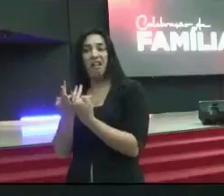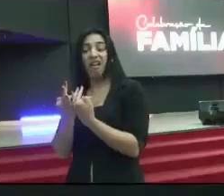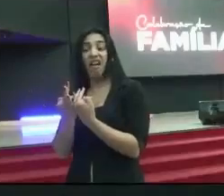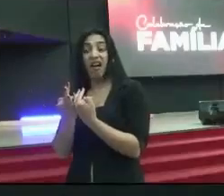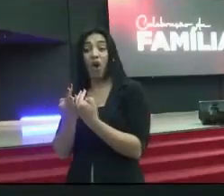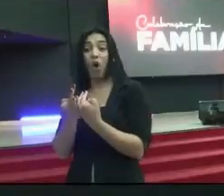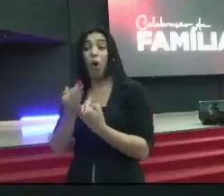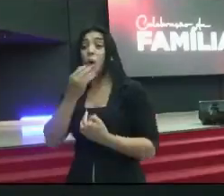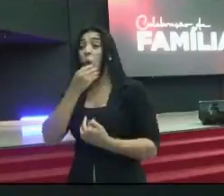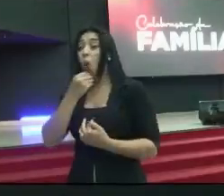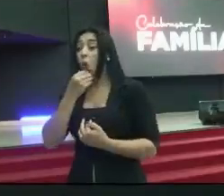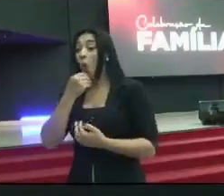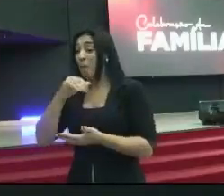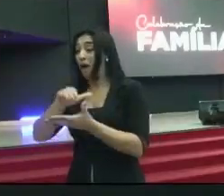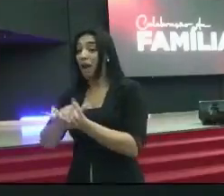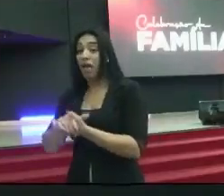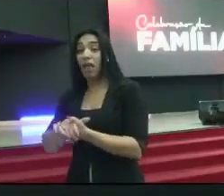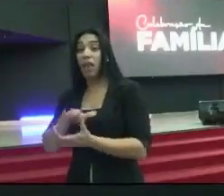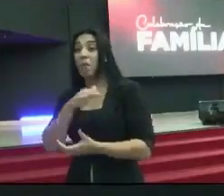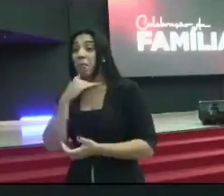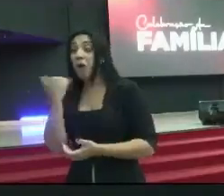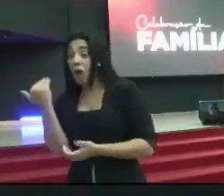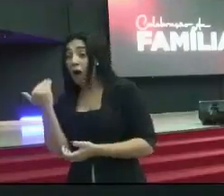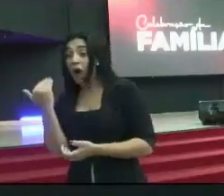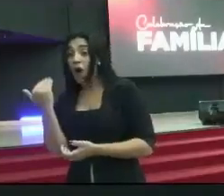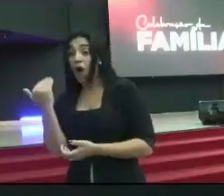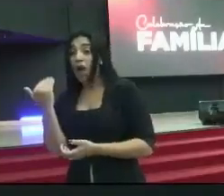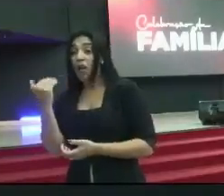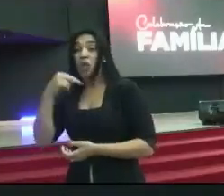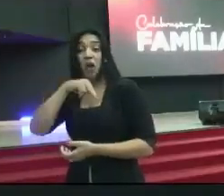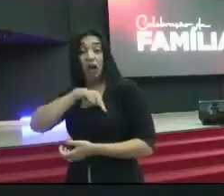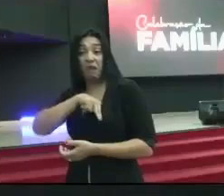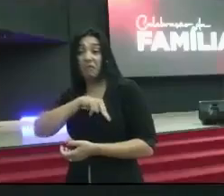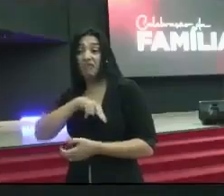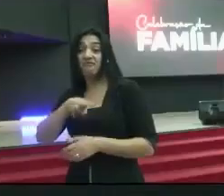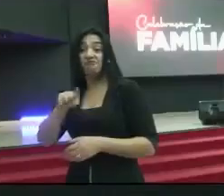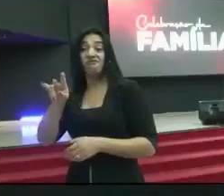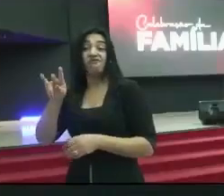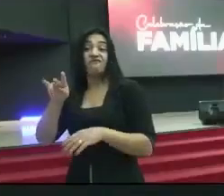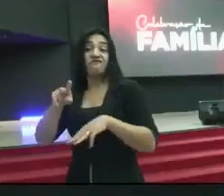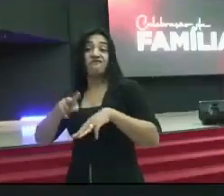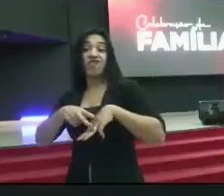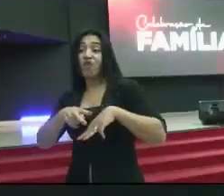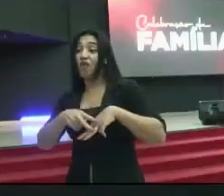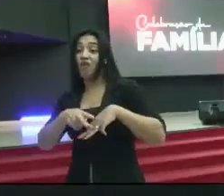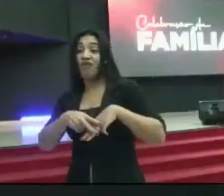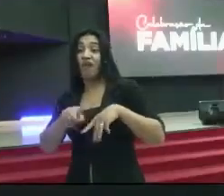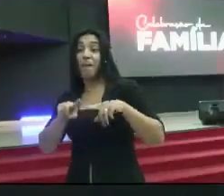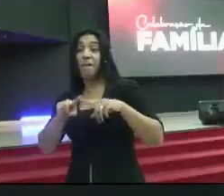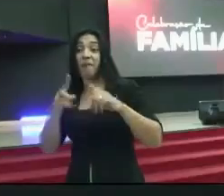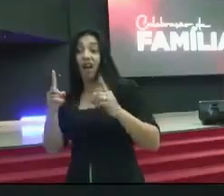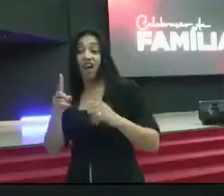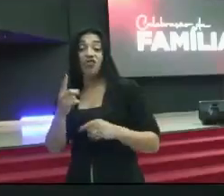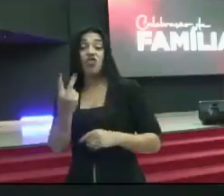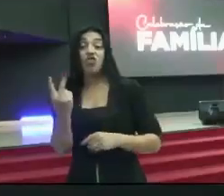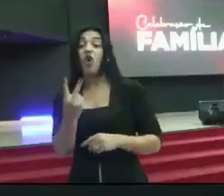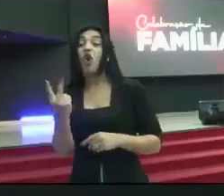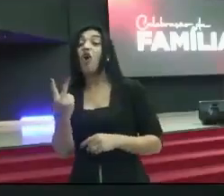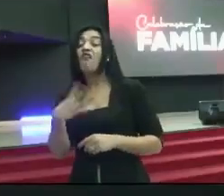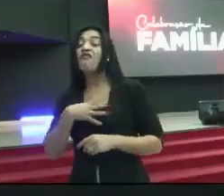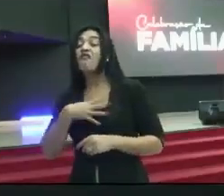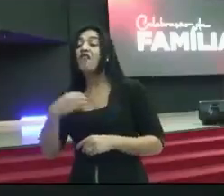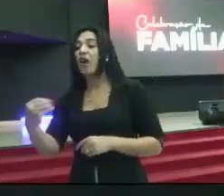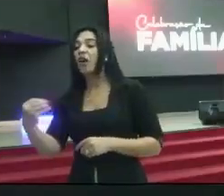E não apenas isso, Noemi fica viúva, mas os seus 2 outros filhos,